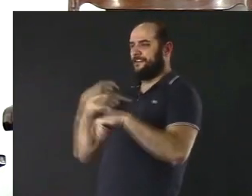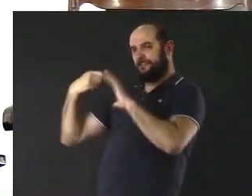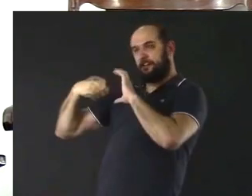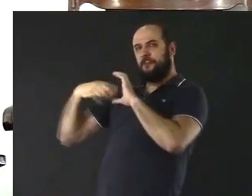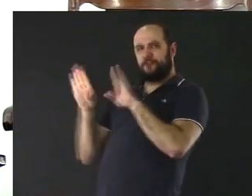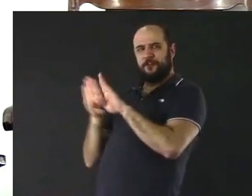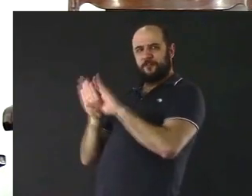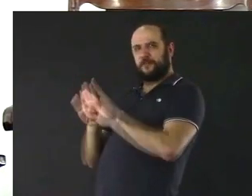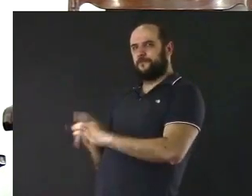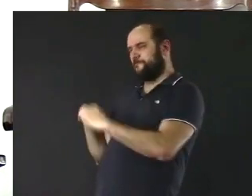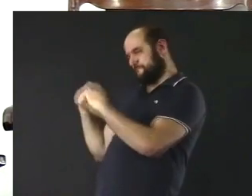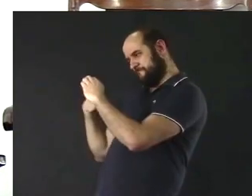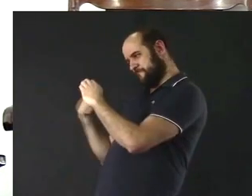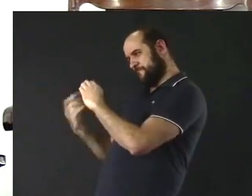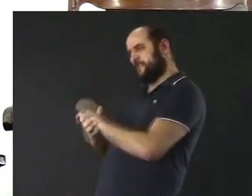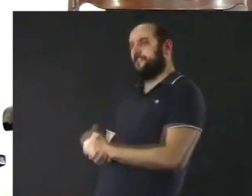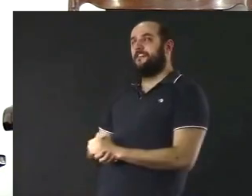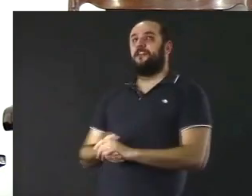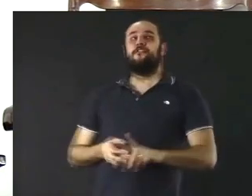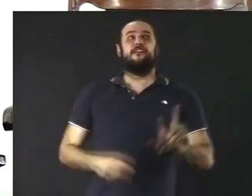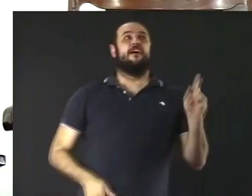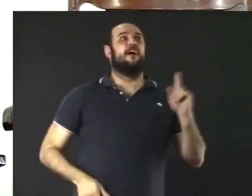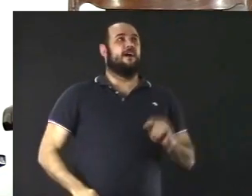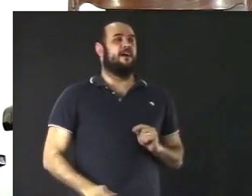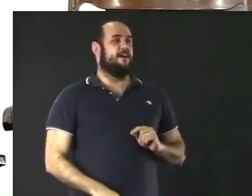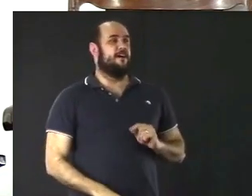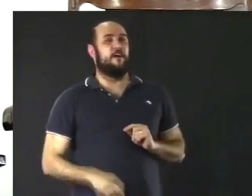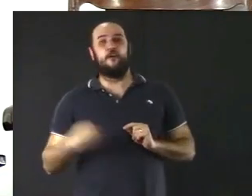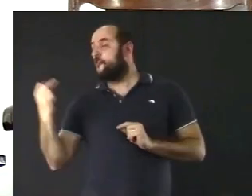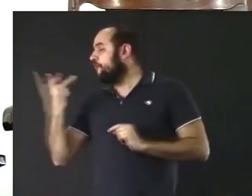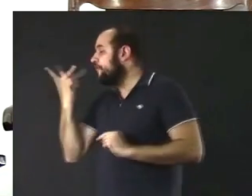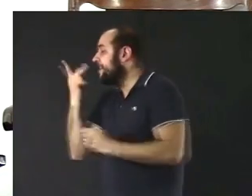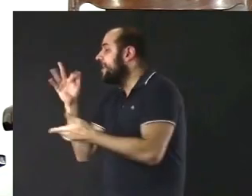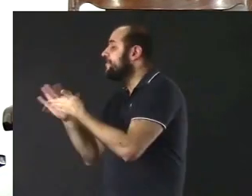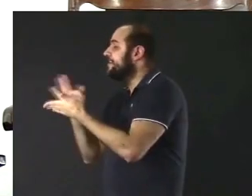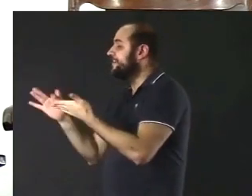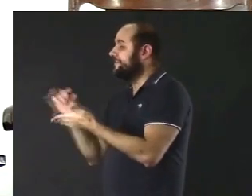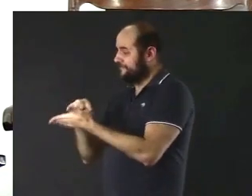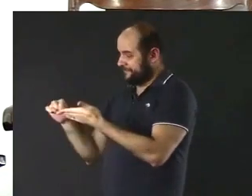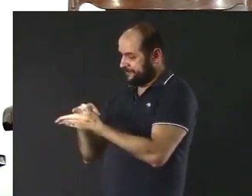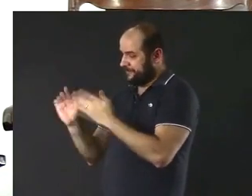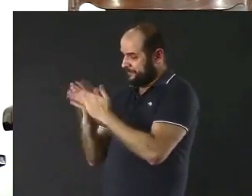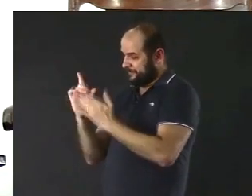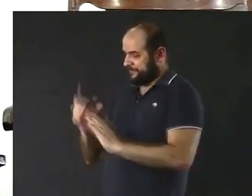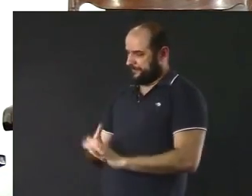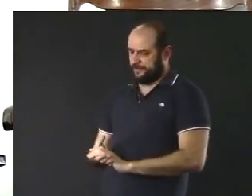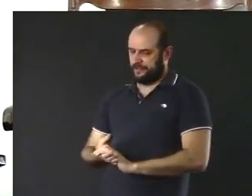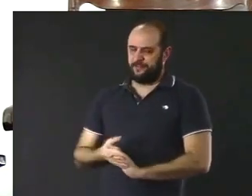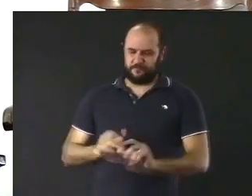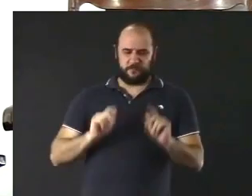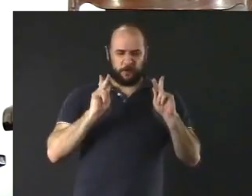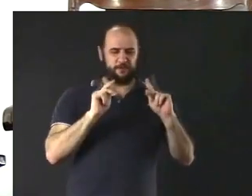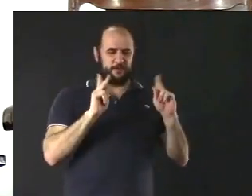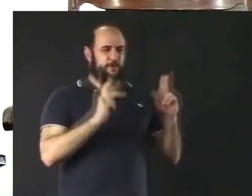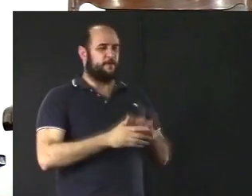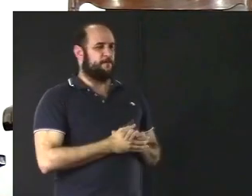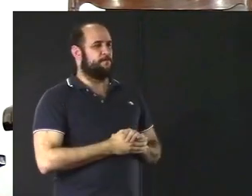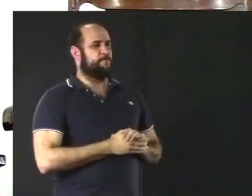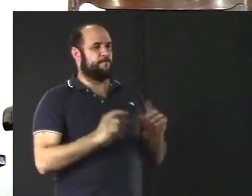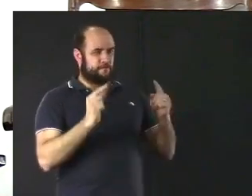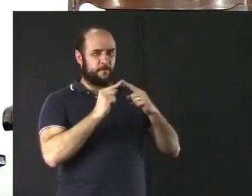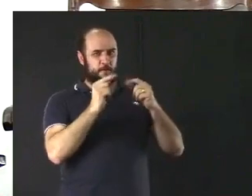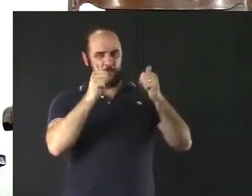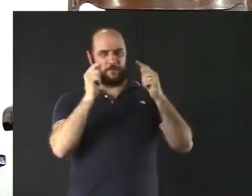você gravar depois. Fala aquele versículo que o papai te ensinou. Eu falei: tá bom, papai, então